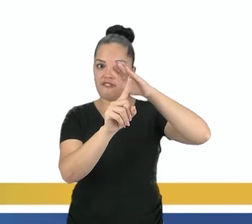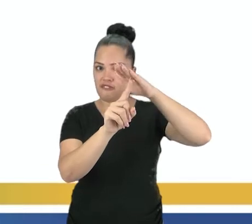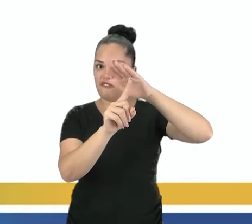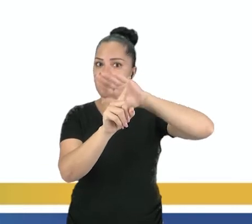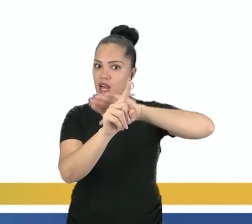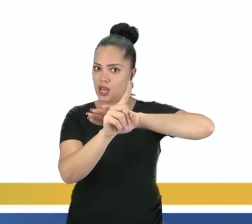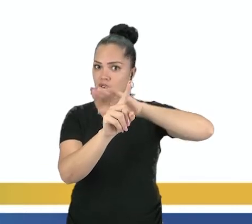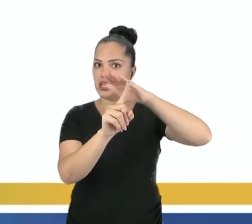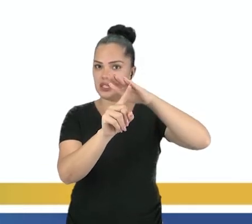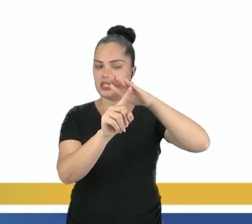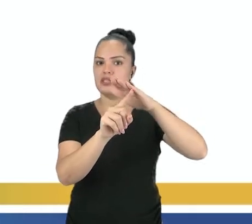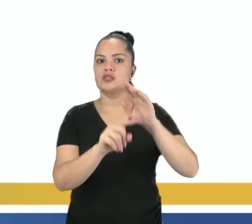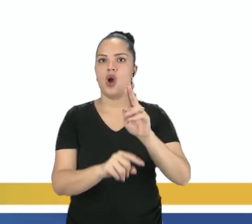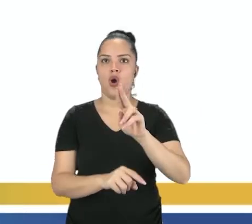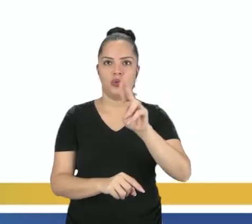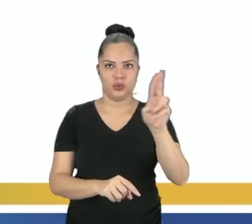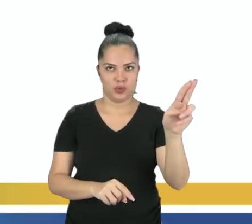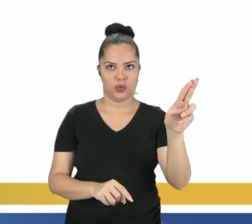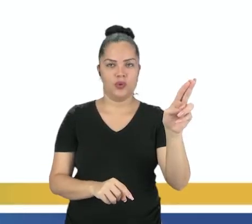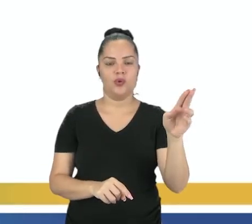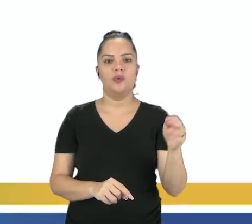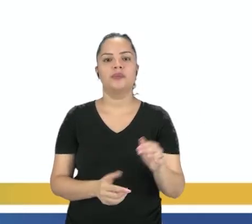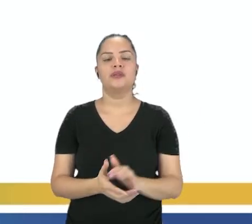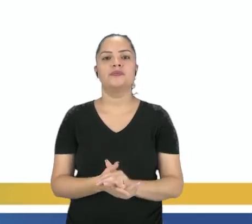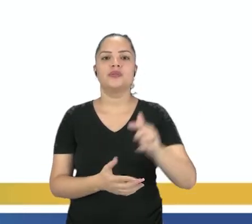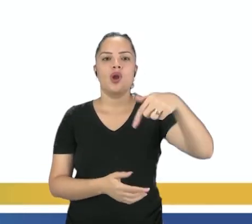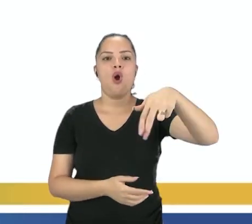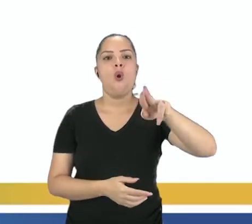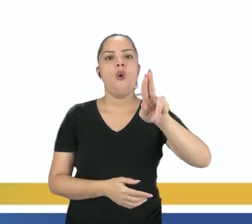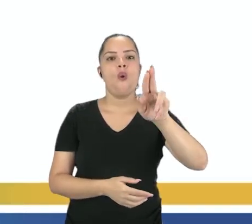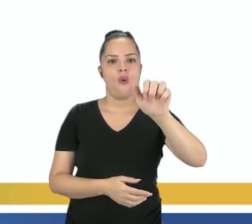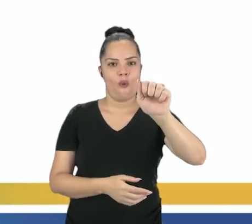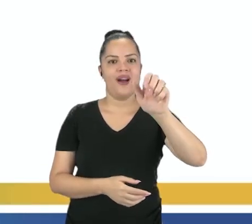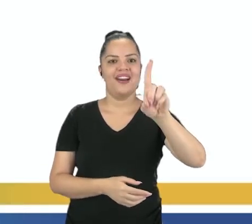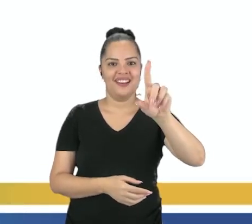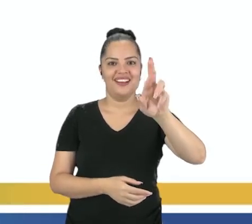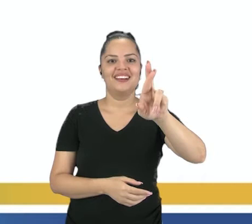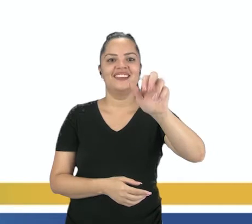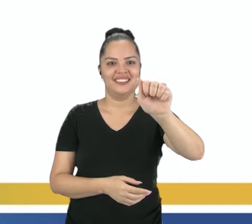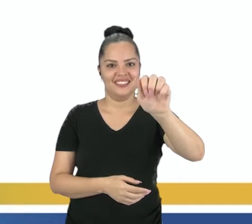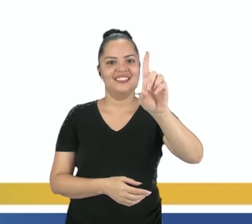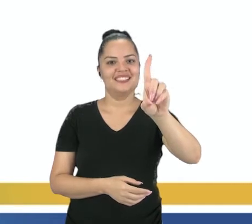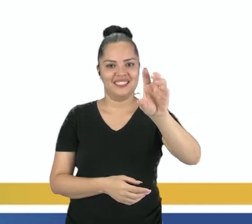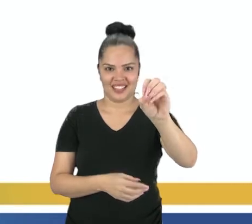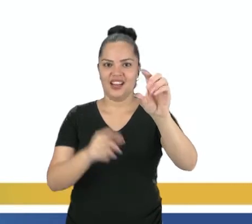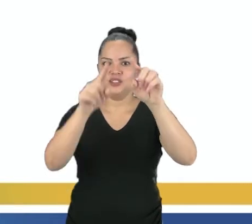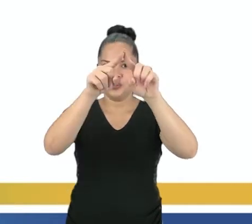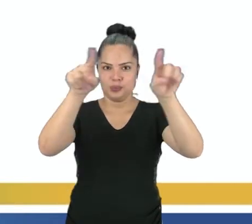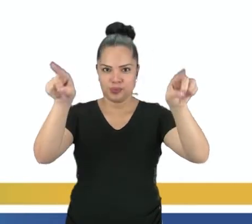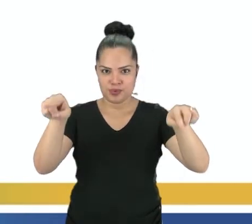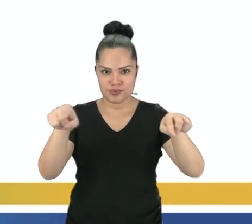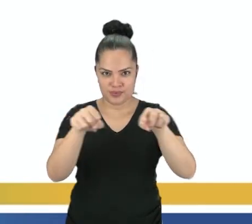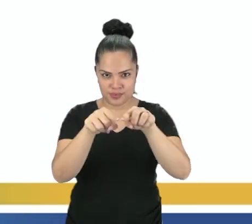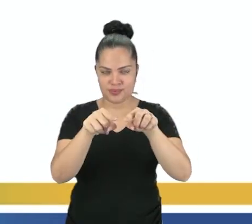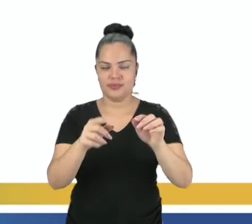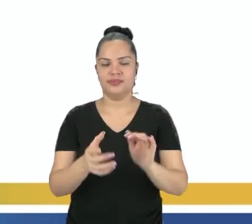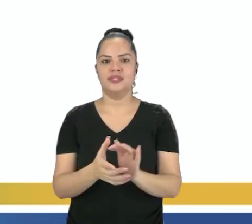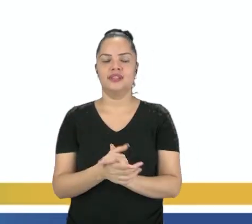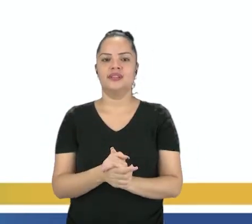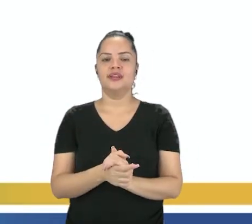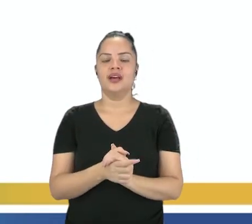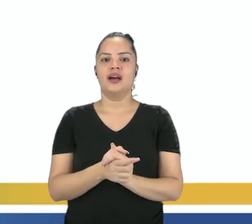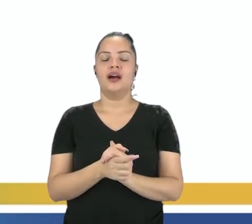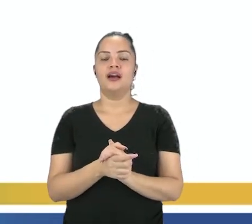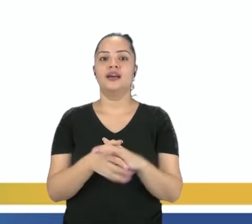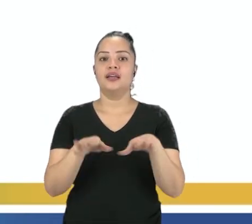certo? Então, todas as faces são quadradas e esse poliedro, é chamado de cubo. E uma face